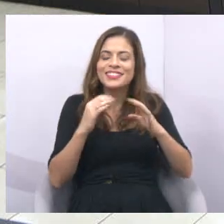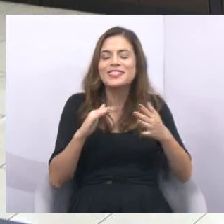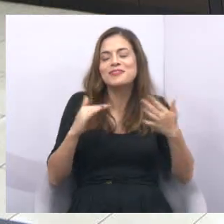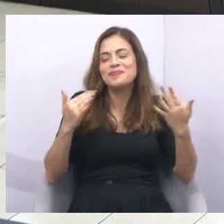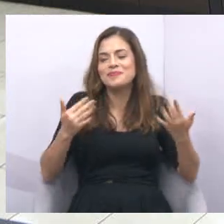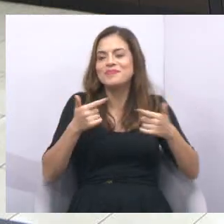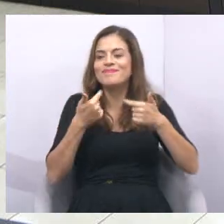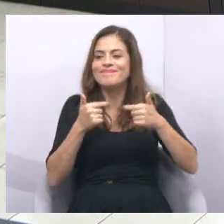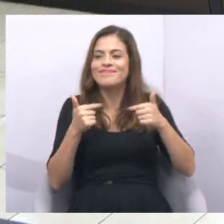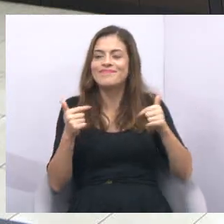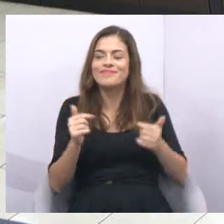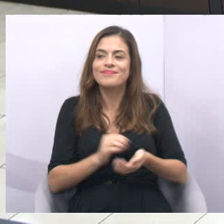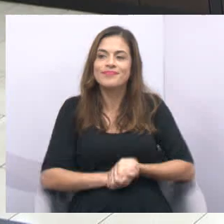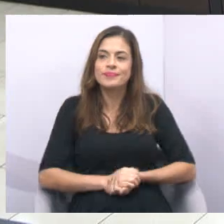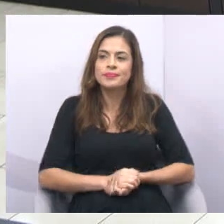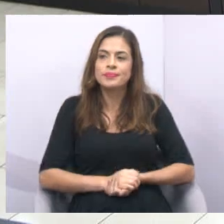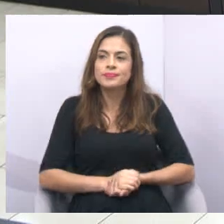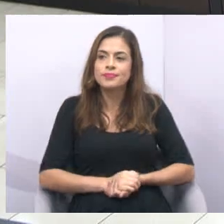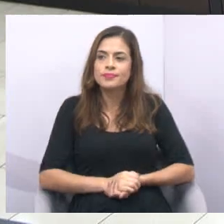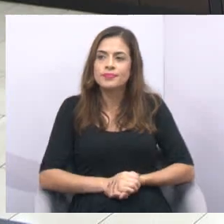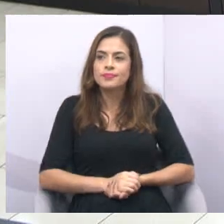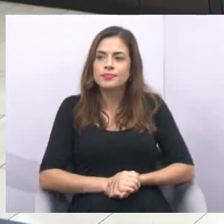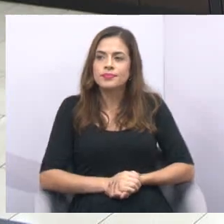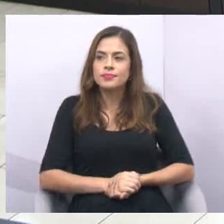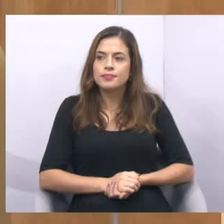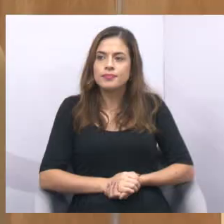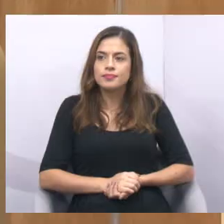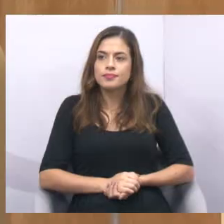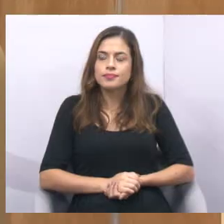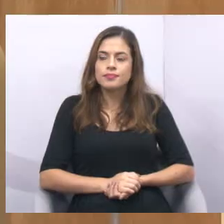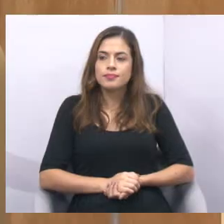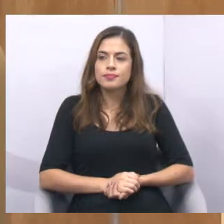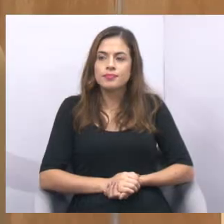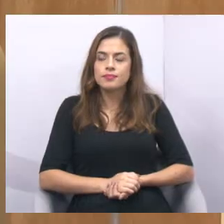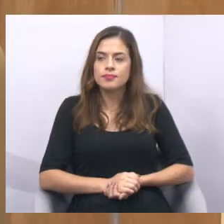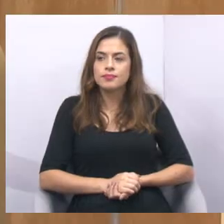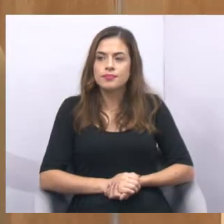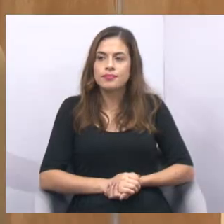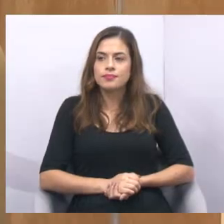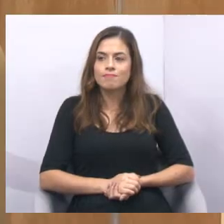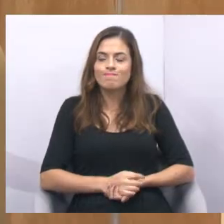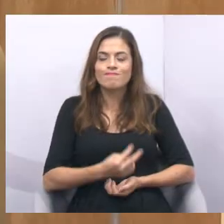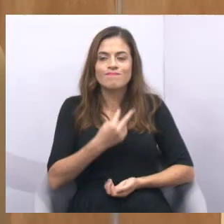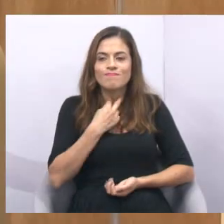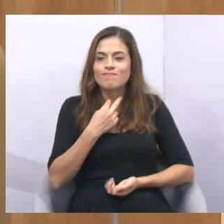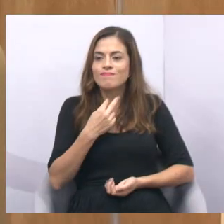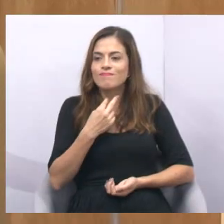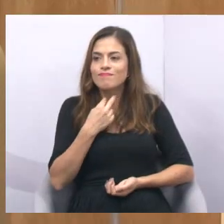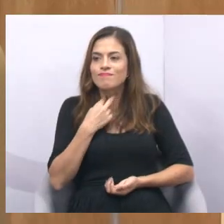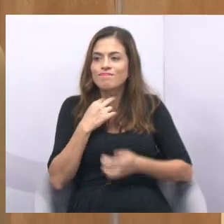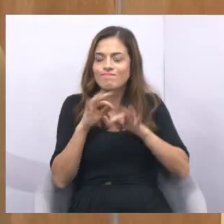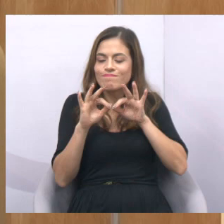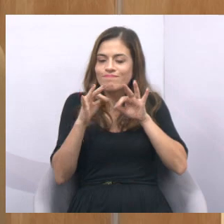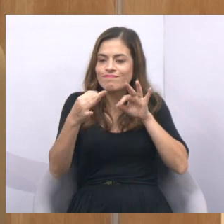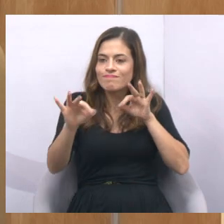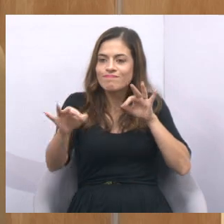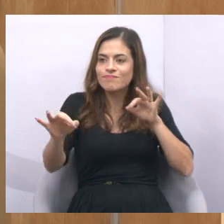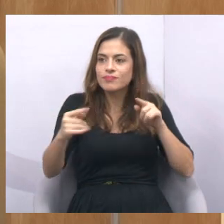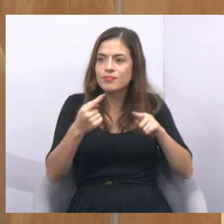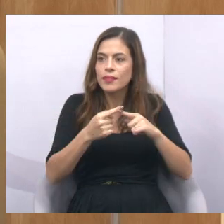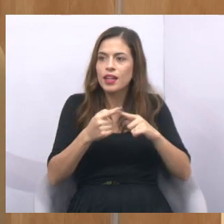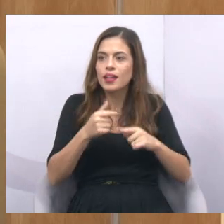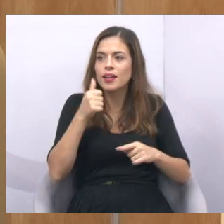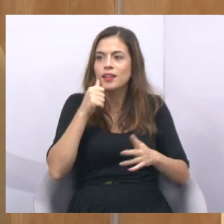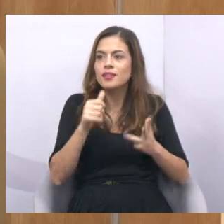E a outra parte da minha fala, eu não posso me alongar muito, porque a minha mulher